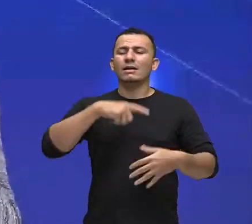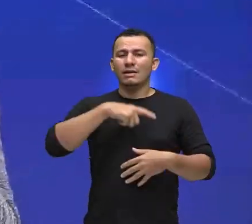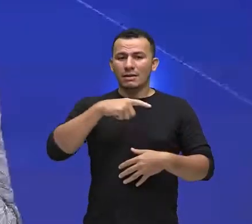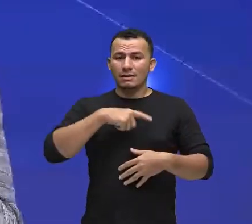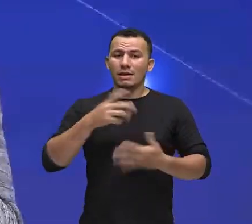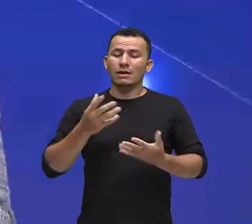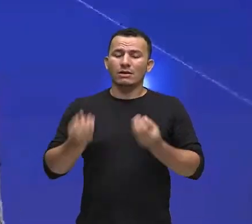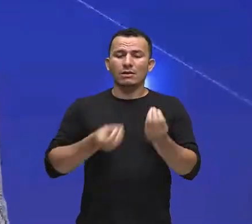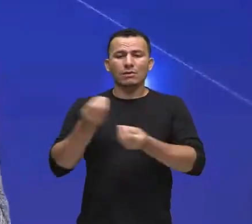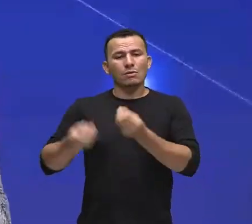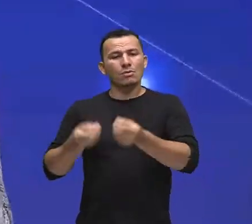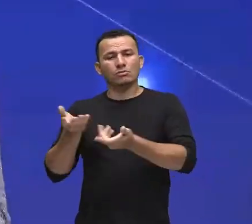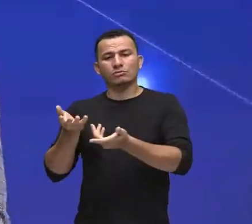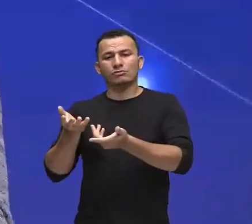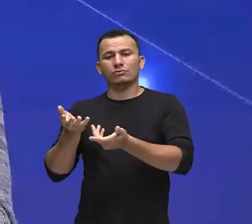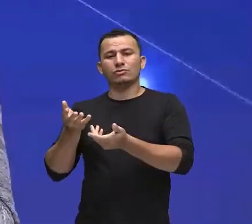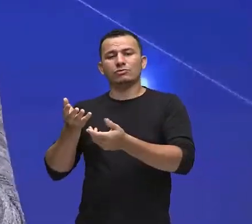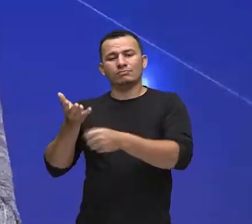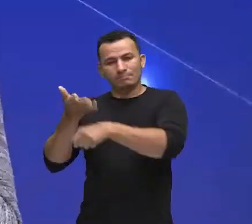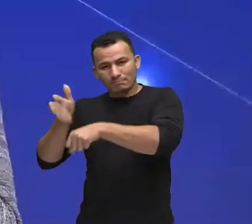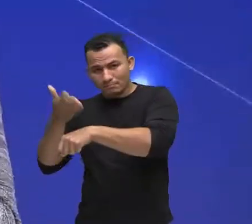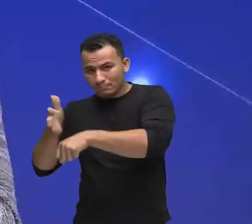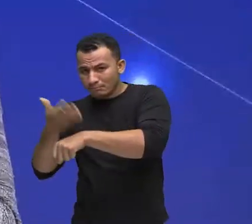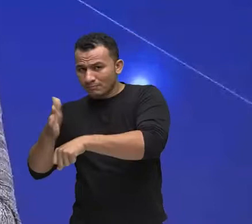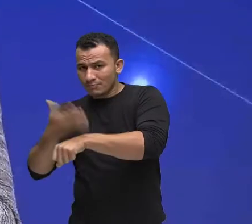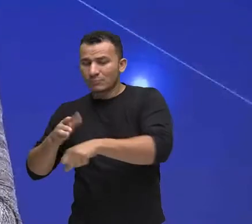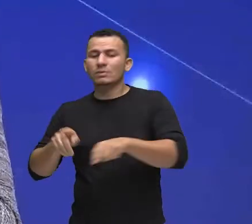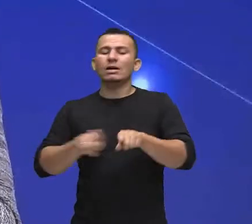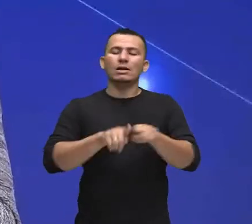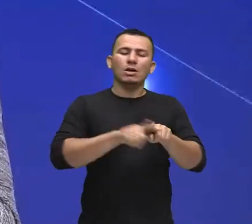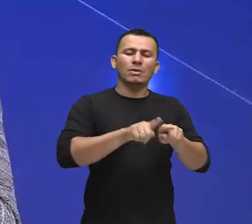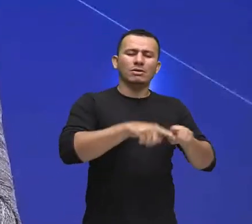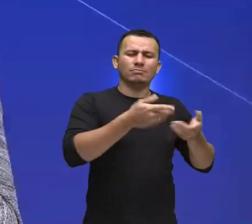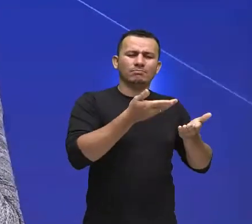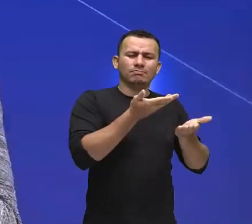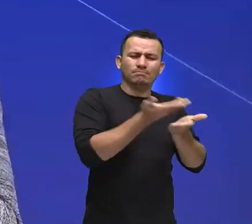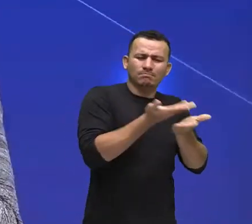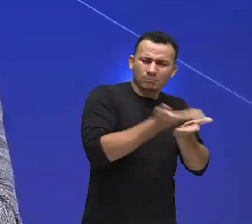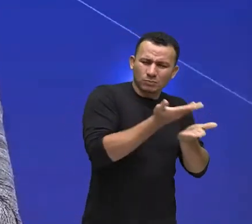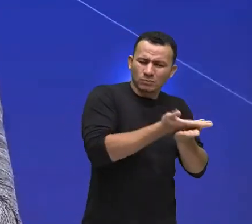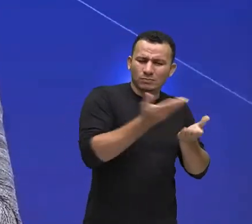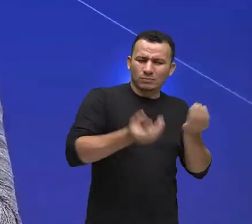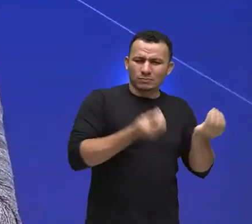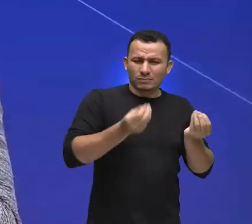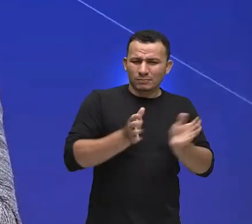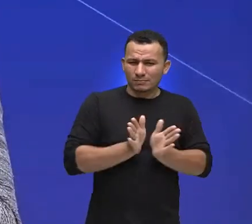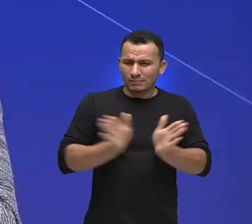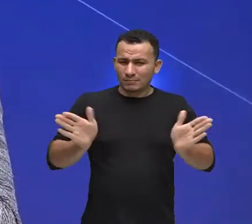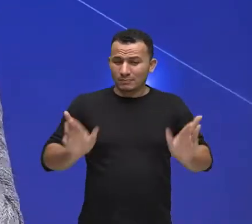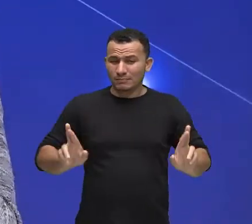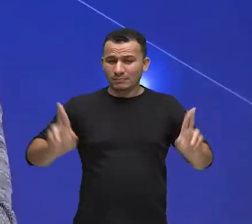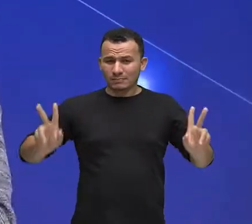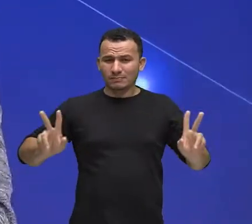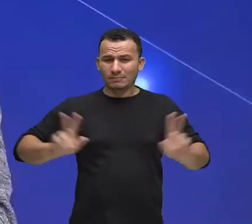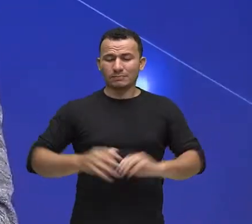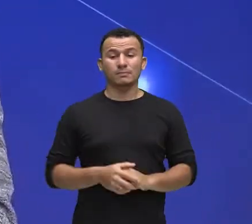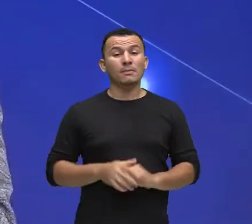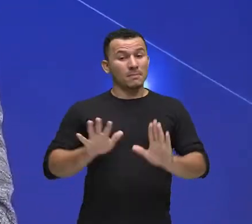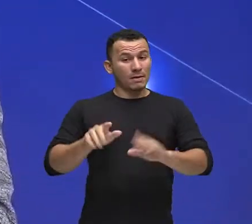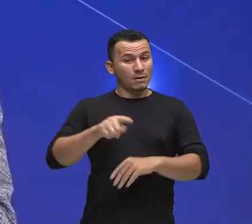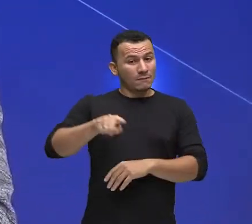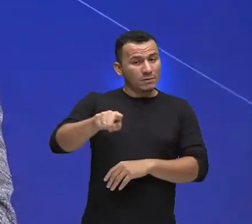se praticar, existem maneiras, e isso precisa ser trabalhado. E aí, professor, eu vou trazer uma chamada para você enquanto